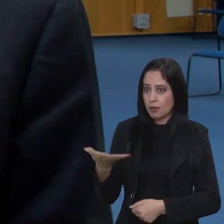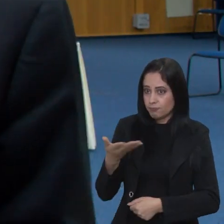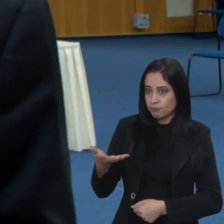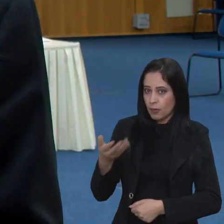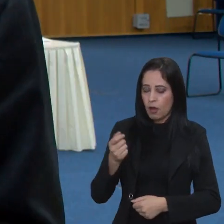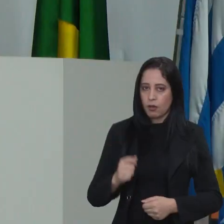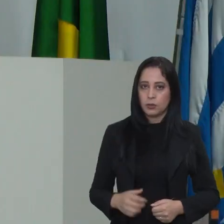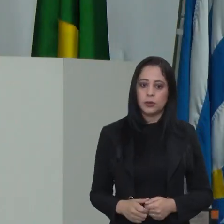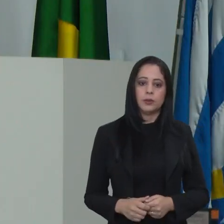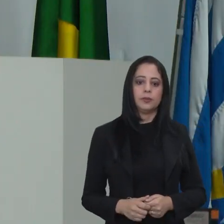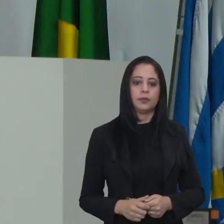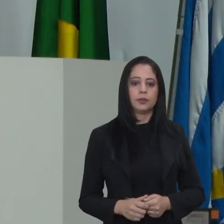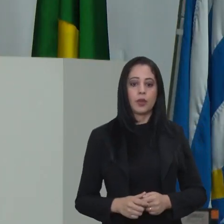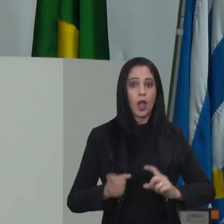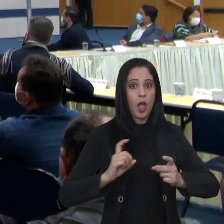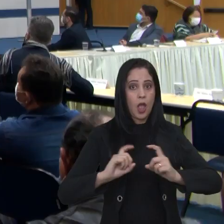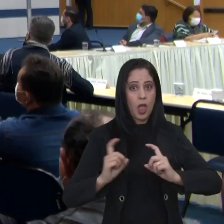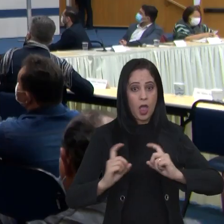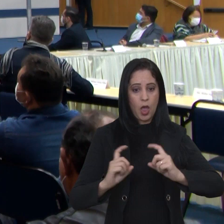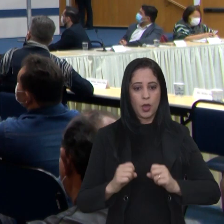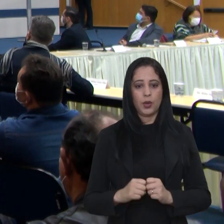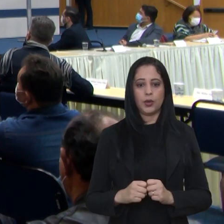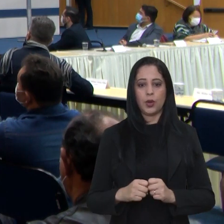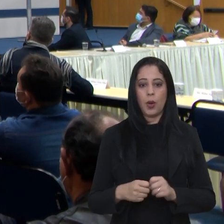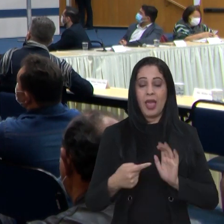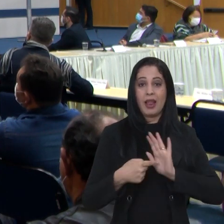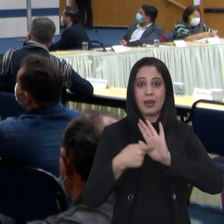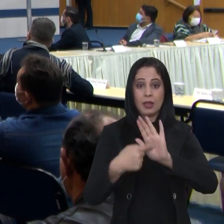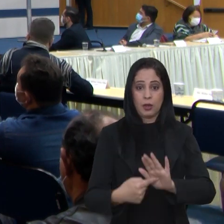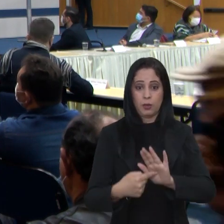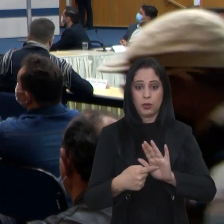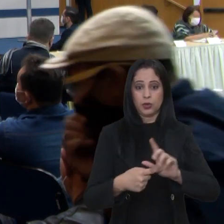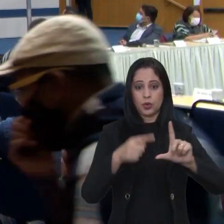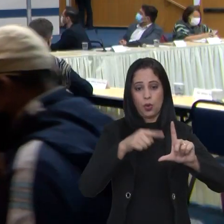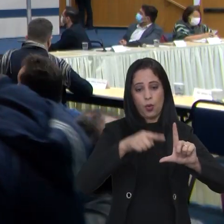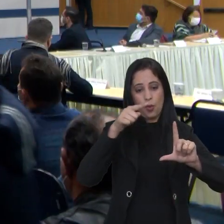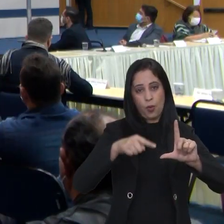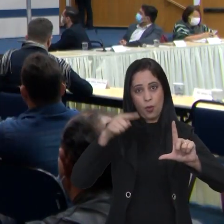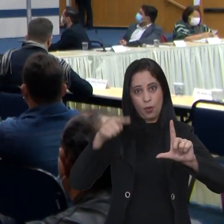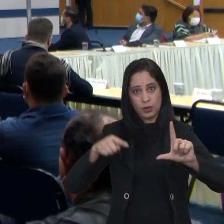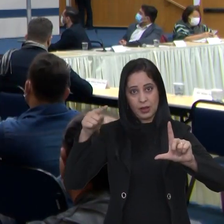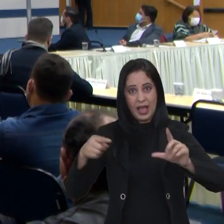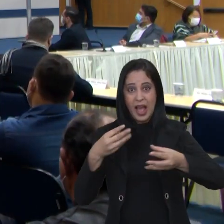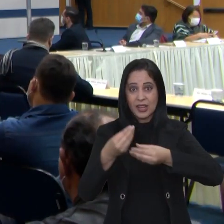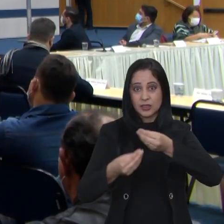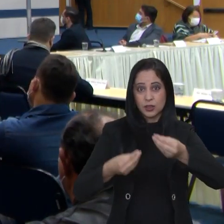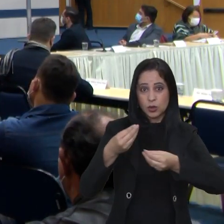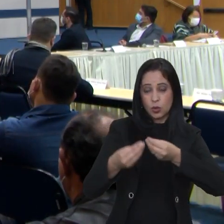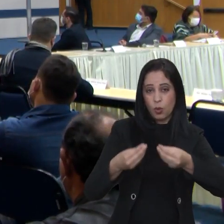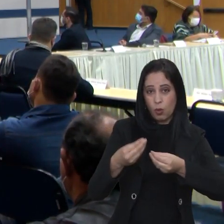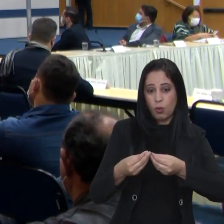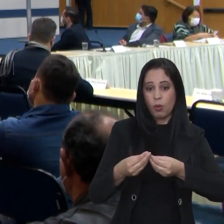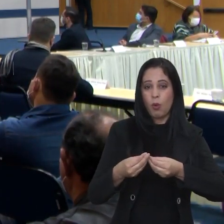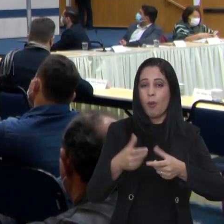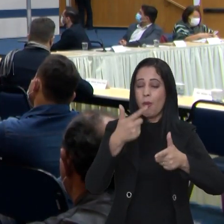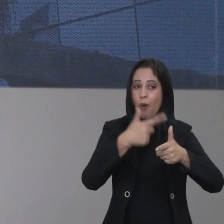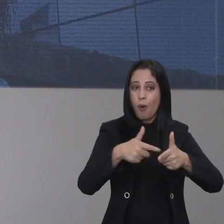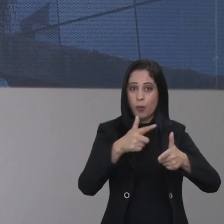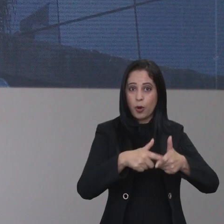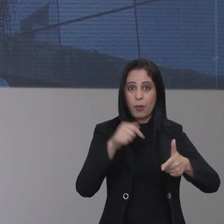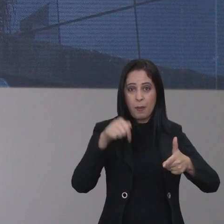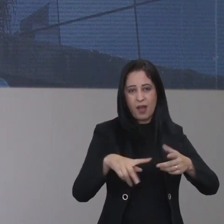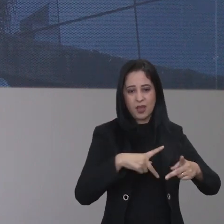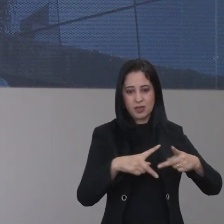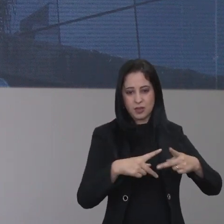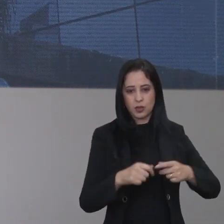que se agilize. Durante a reunião, Jairo Salvador ainda apresentou dados sobre a situação fundiária de São José dos Campos.